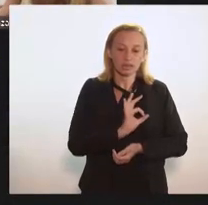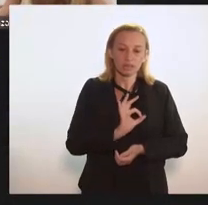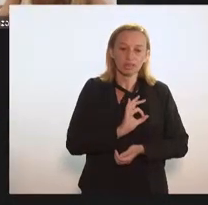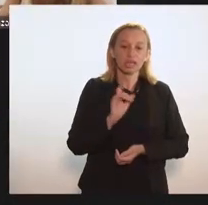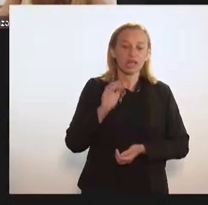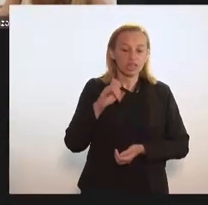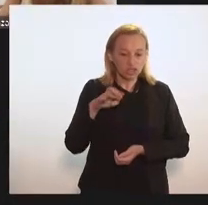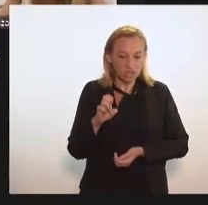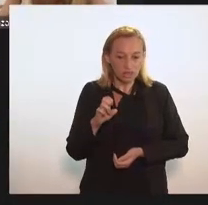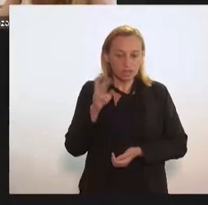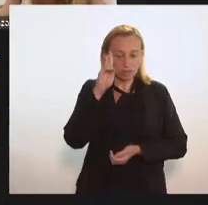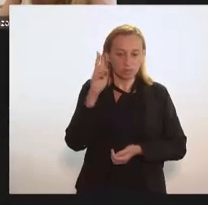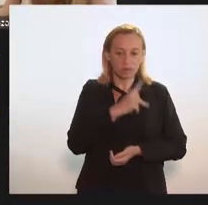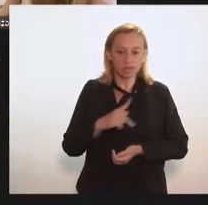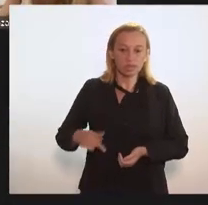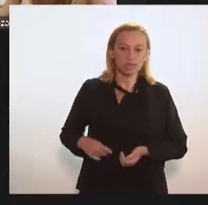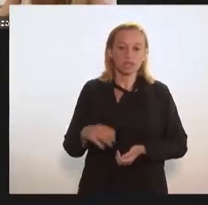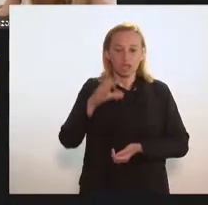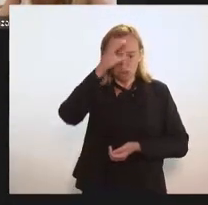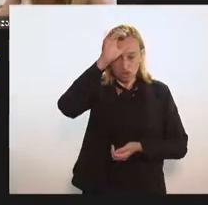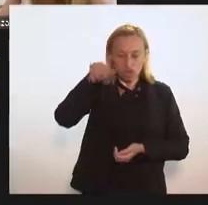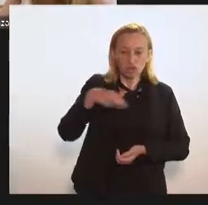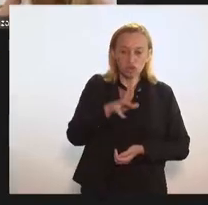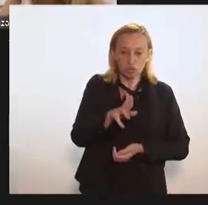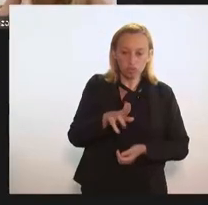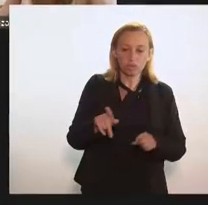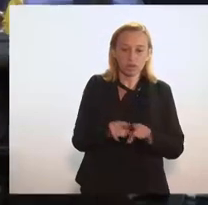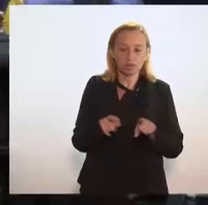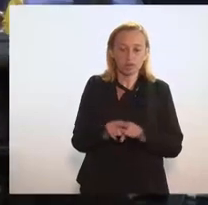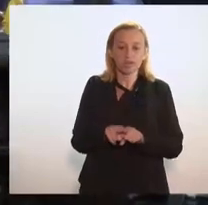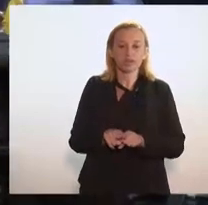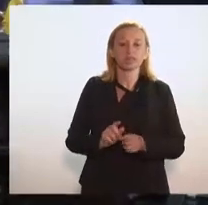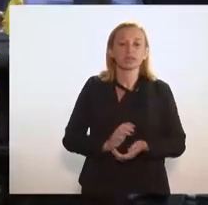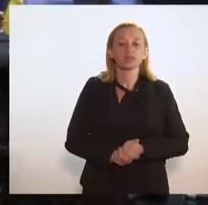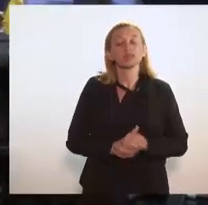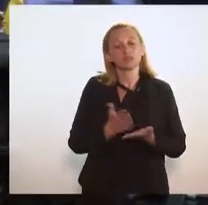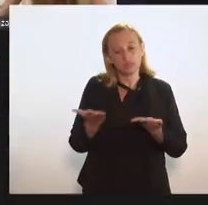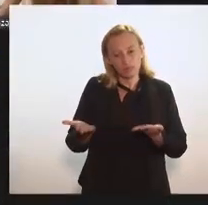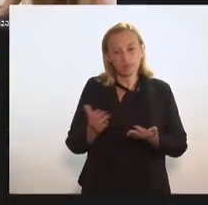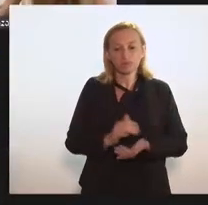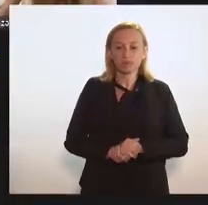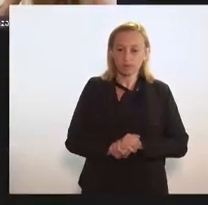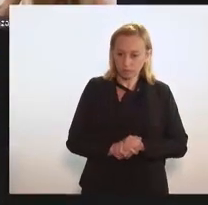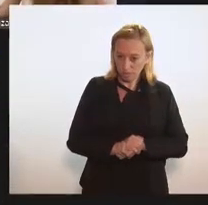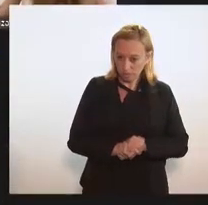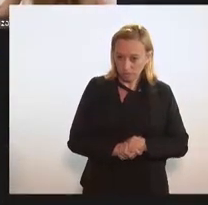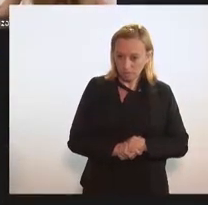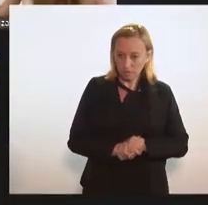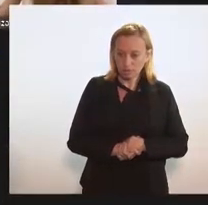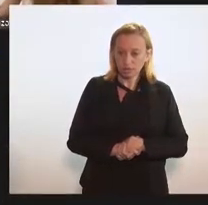Presidente pediu por favor